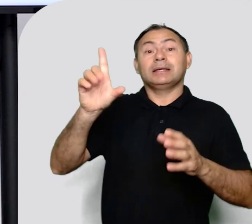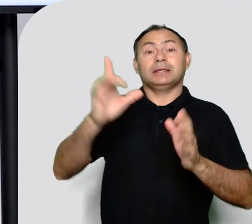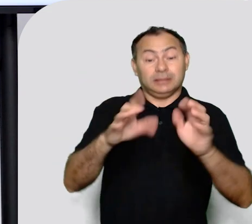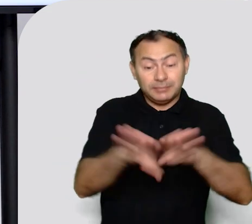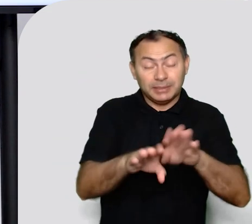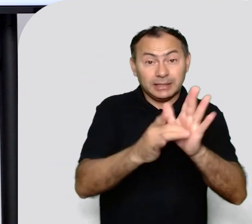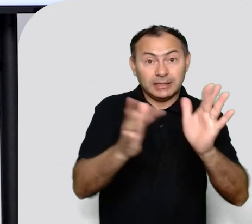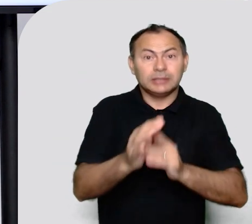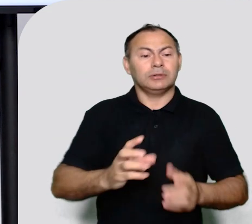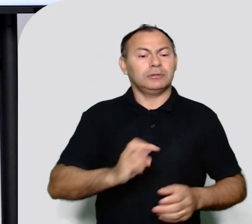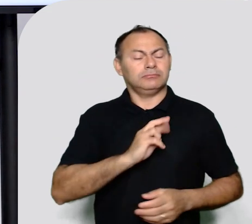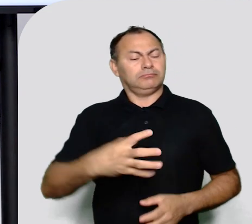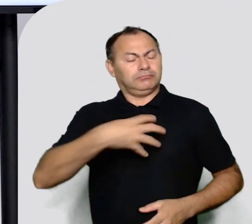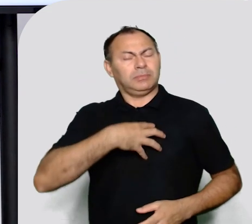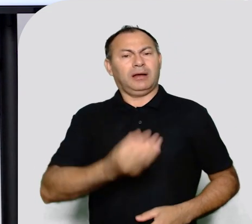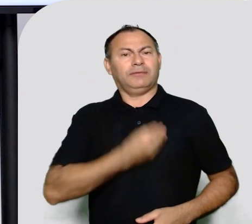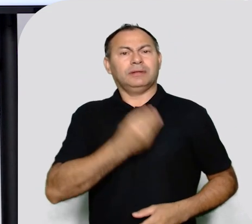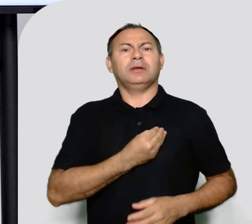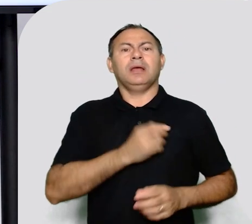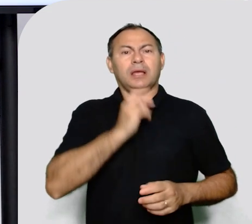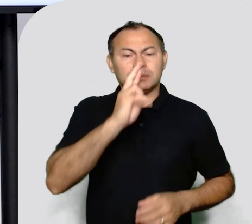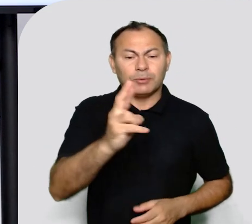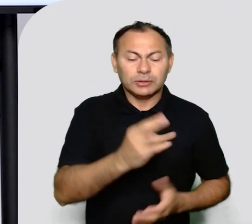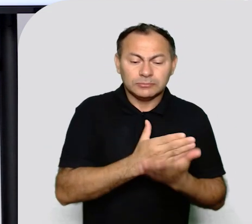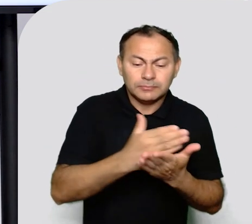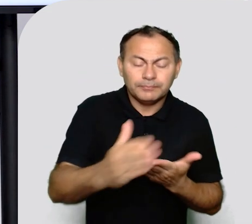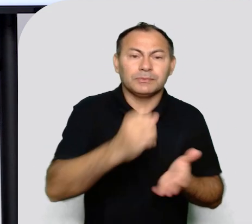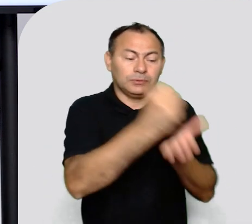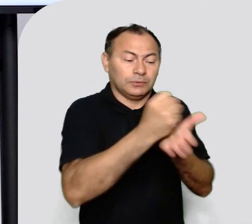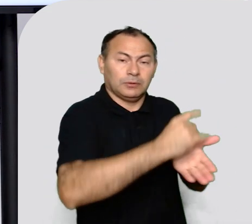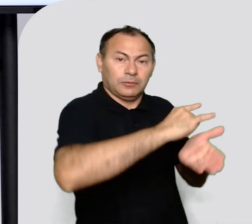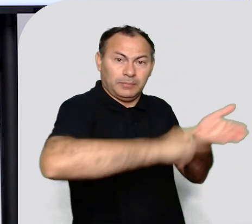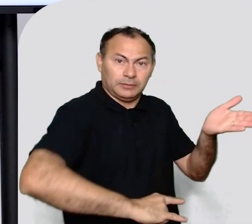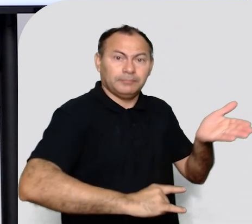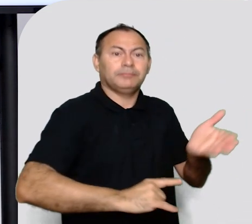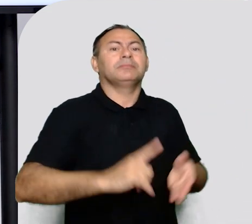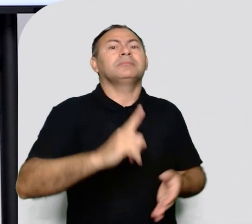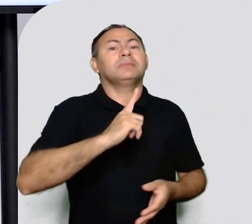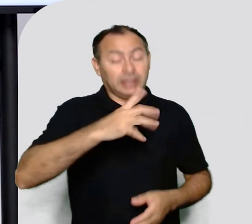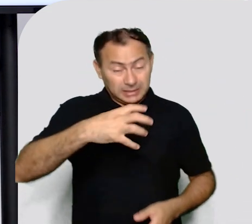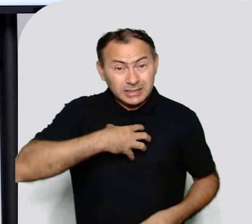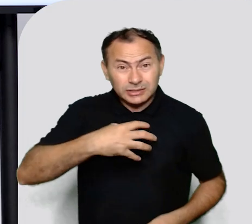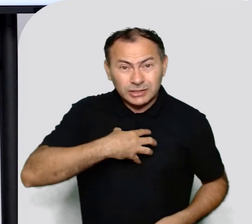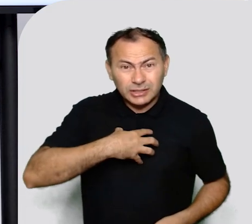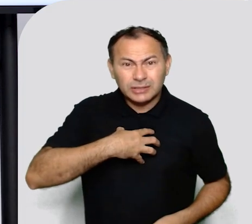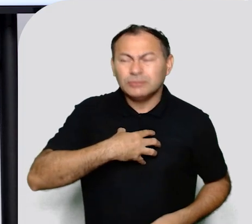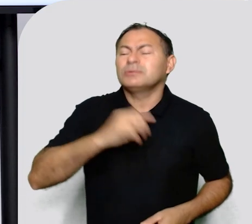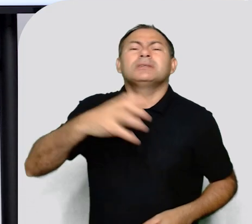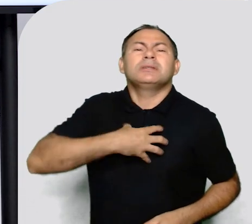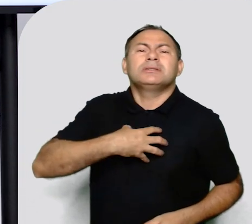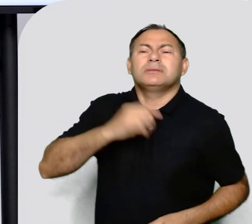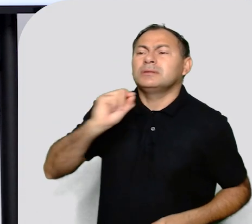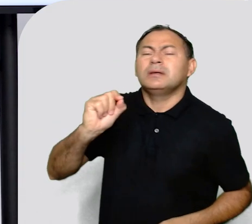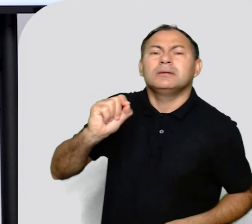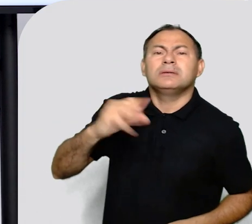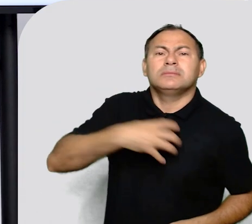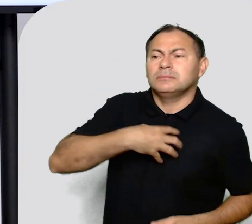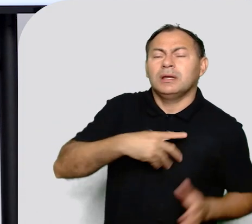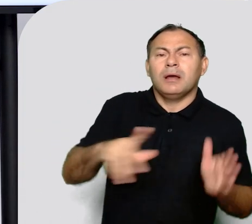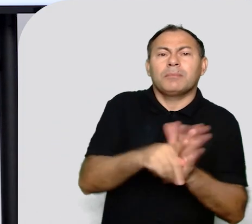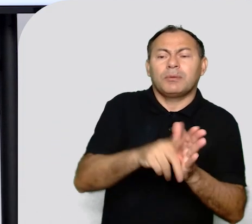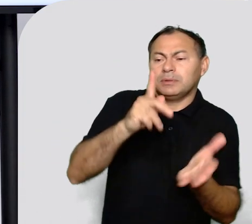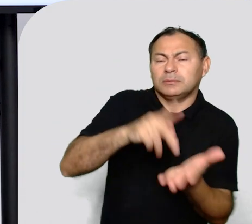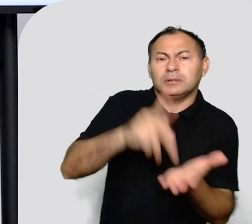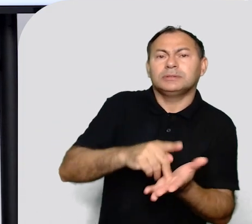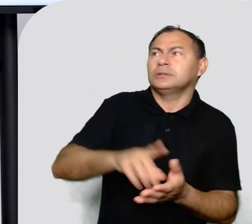a resposta apresentada logo no início do documento. Tem sentido? Que sentido tem a